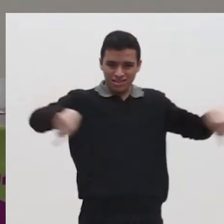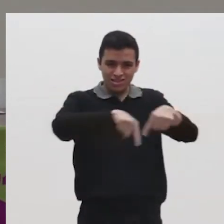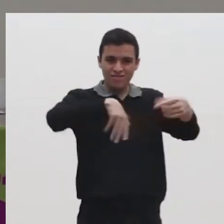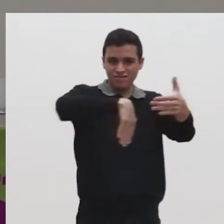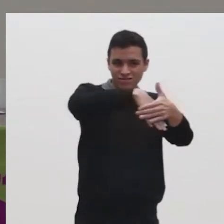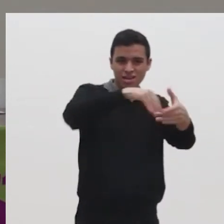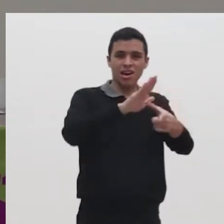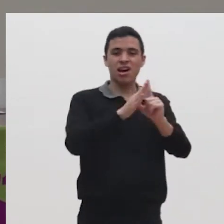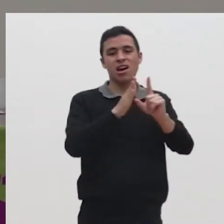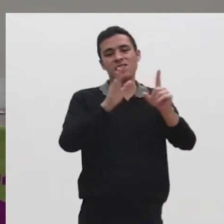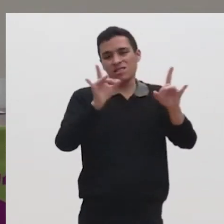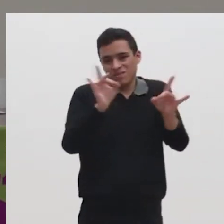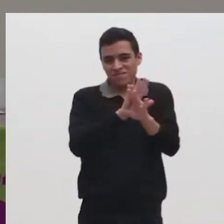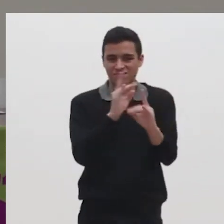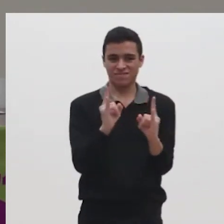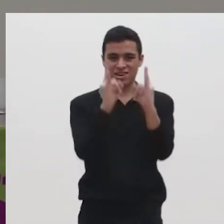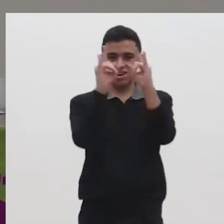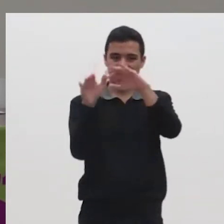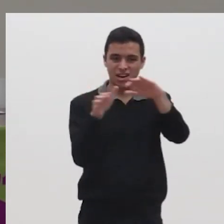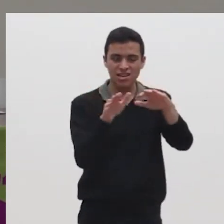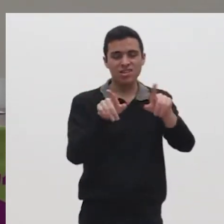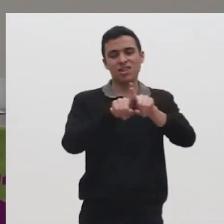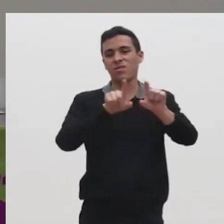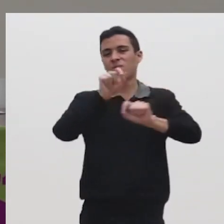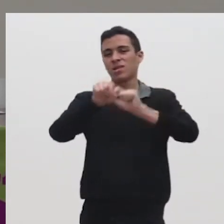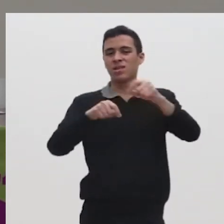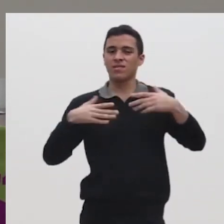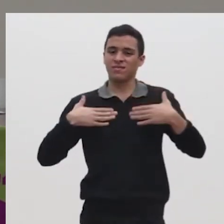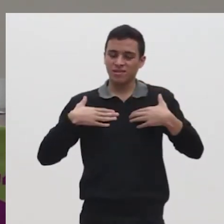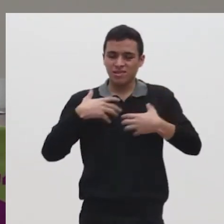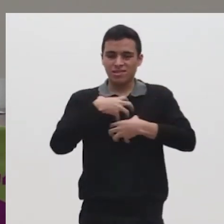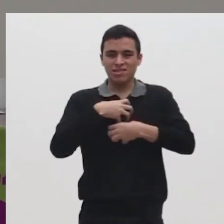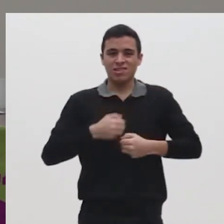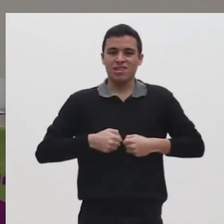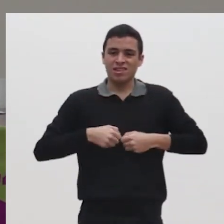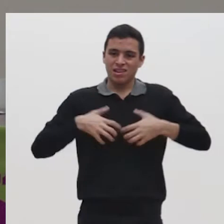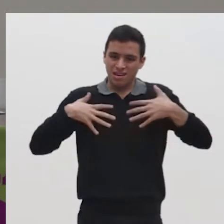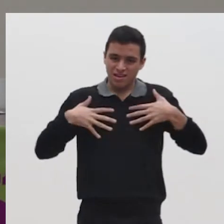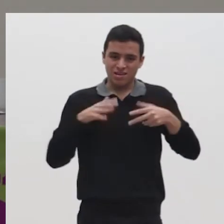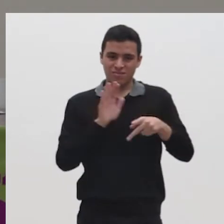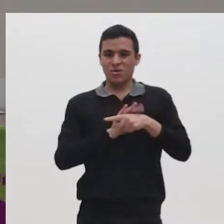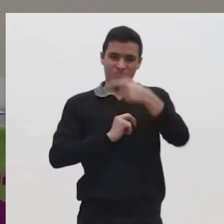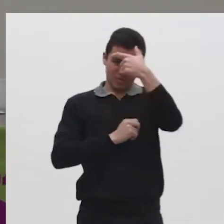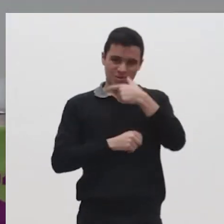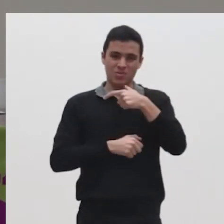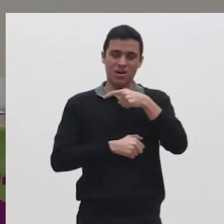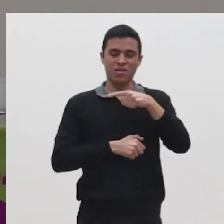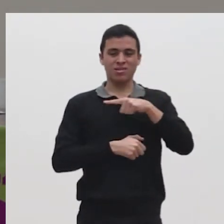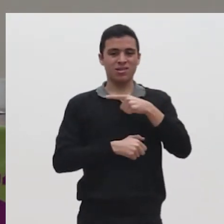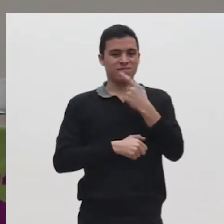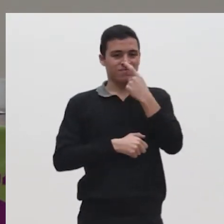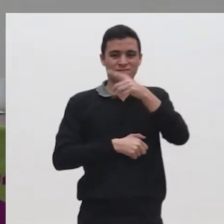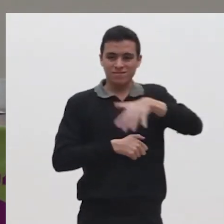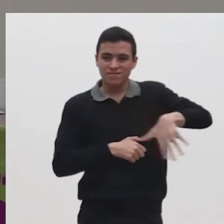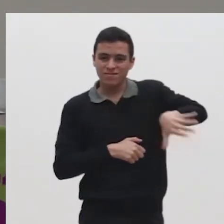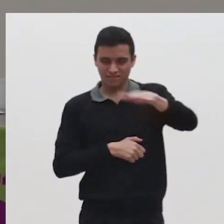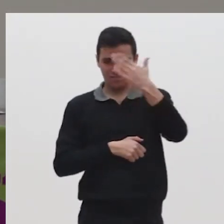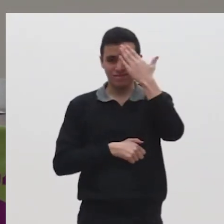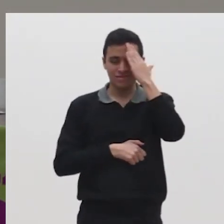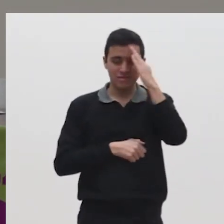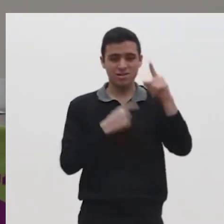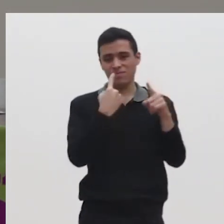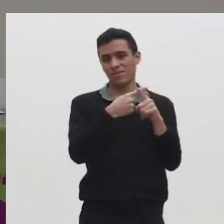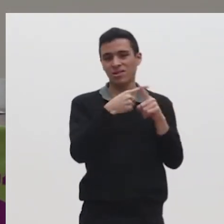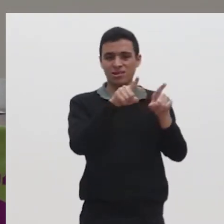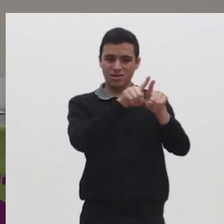dos prédios estarem aqui. Então, para mim, é uma satisfação de fato pessoal, também por ser a casa aqui